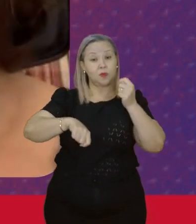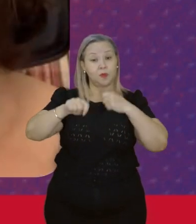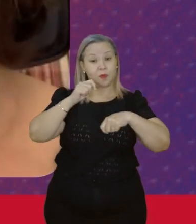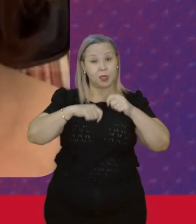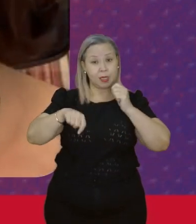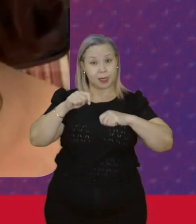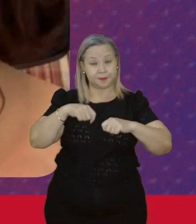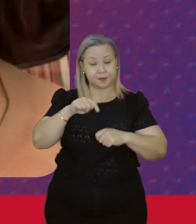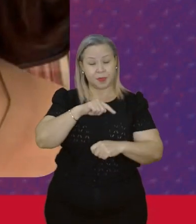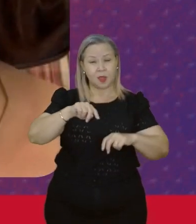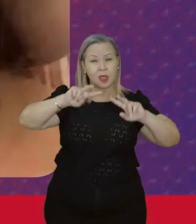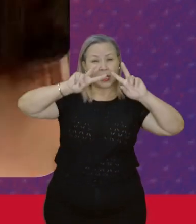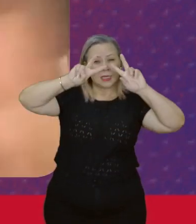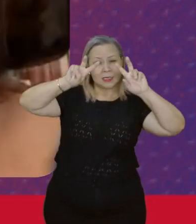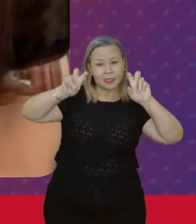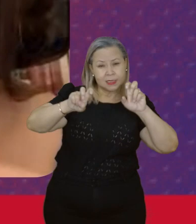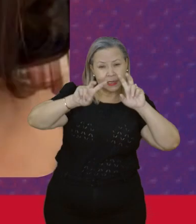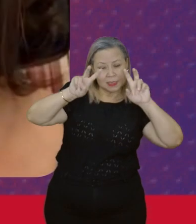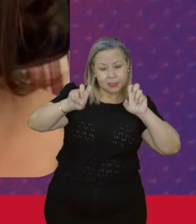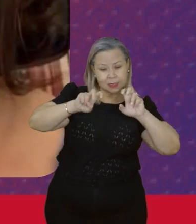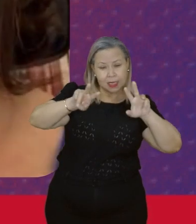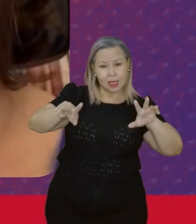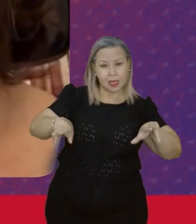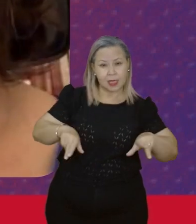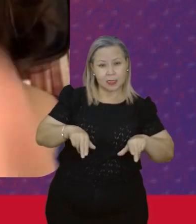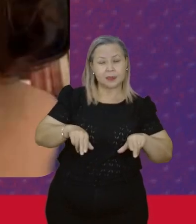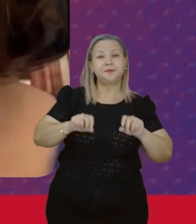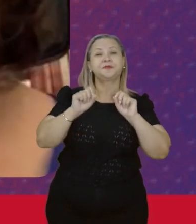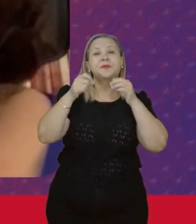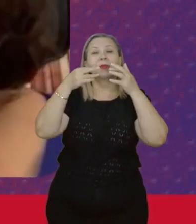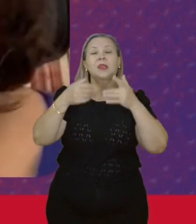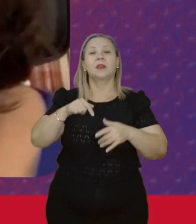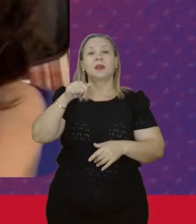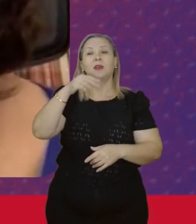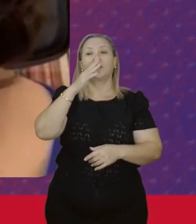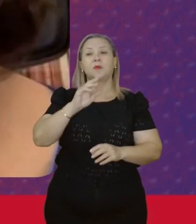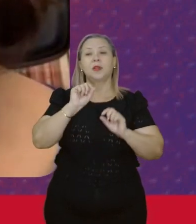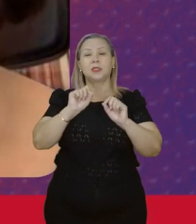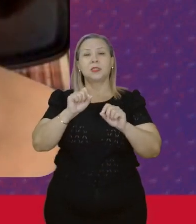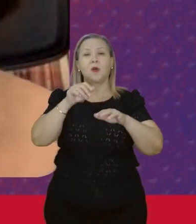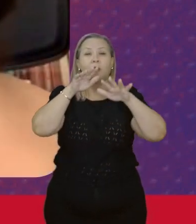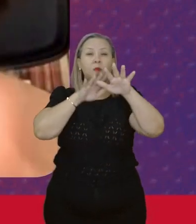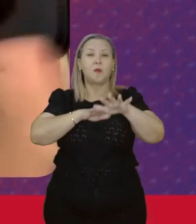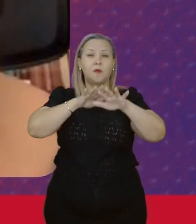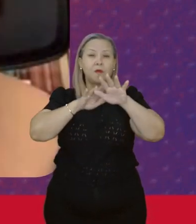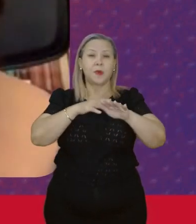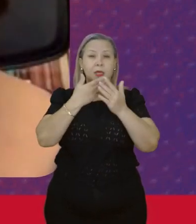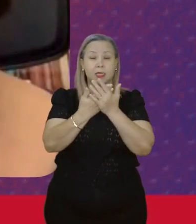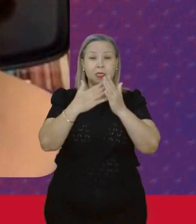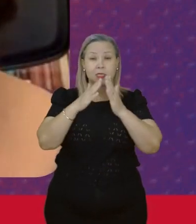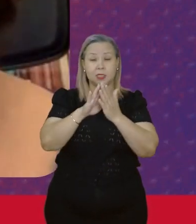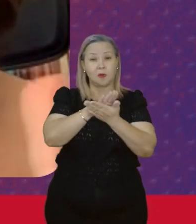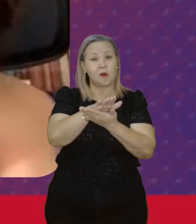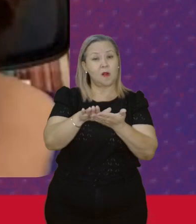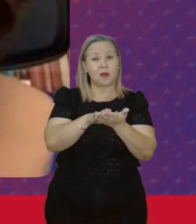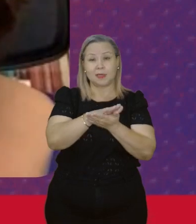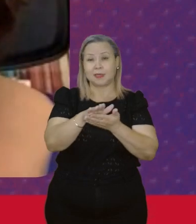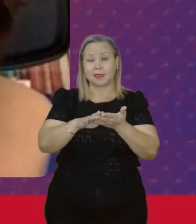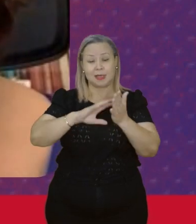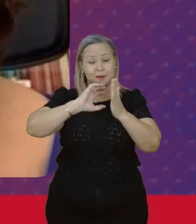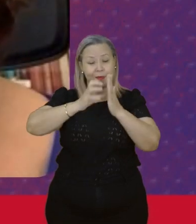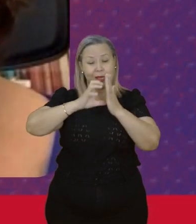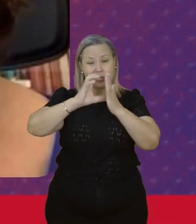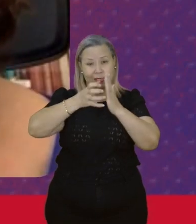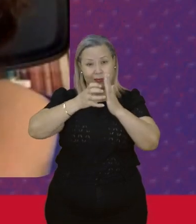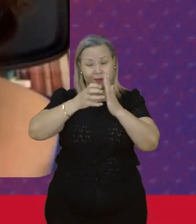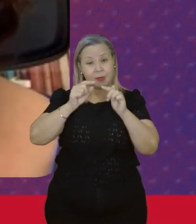Estas teses explicam aqui no Brasil o chamado movimento Escola Sem Partido. Eu não vou ter tempo de falar disso, mas é